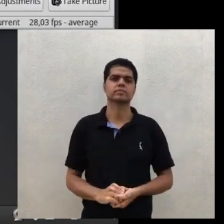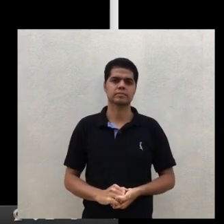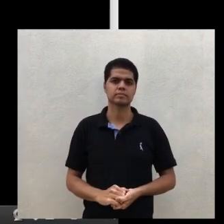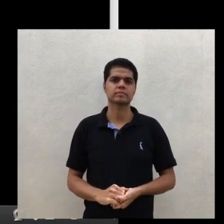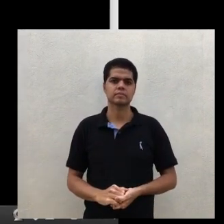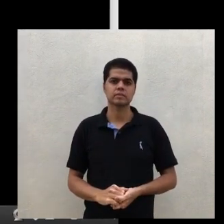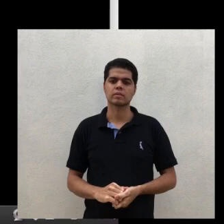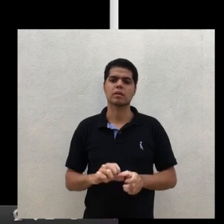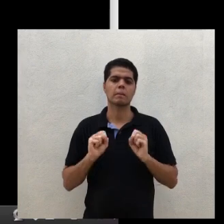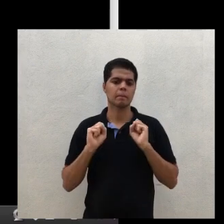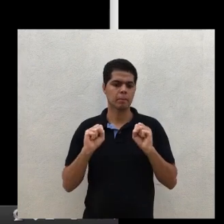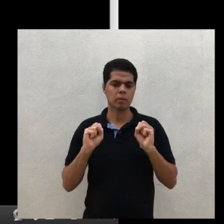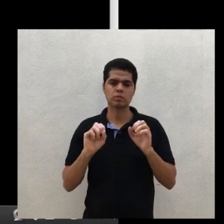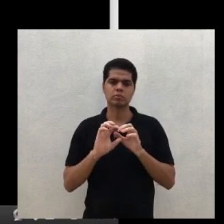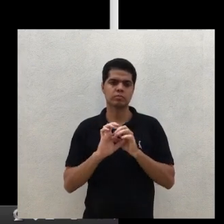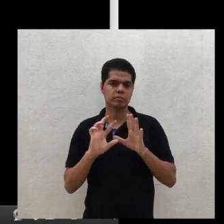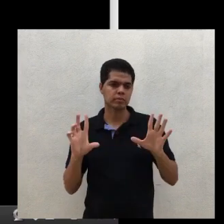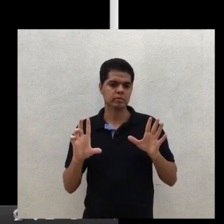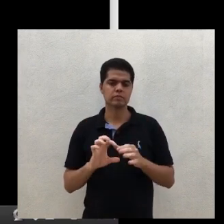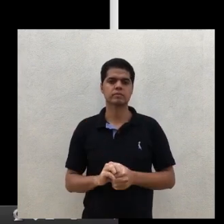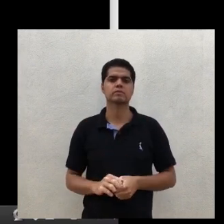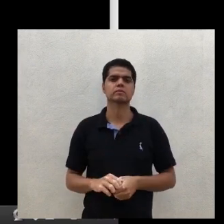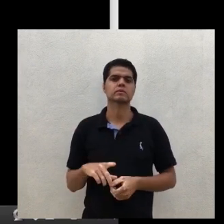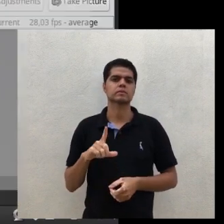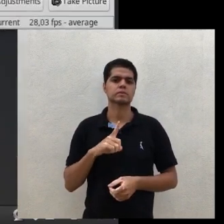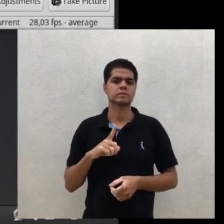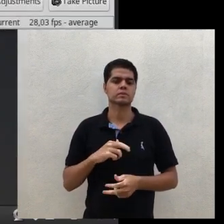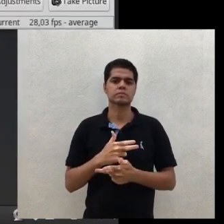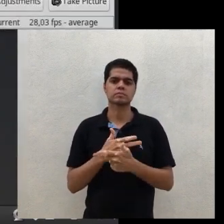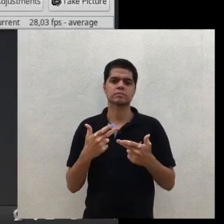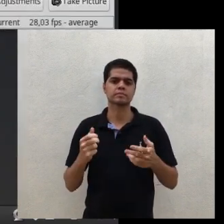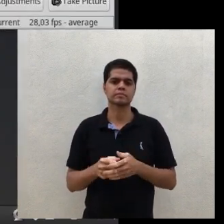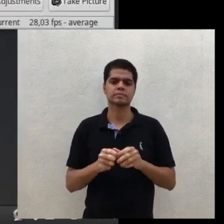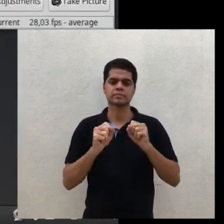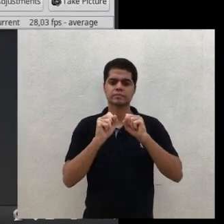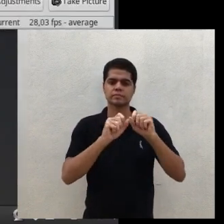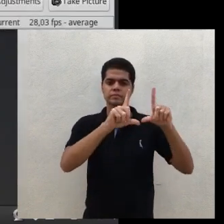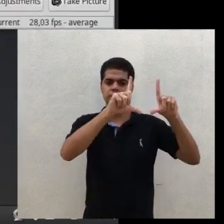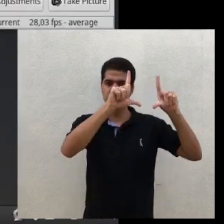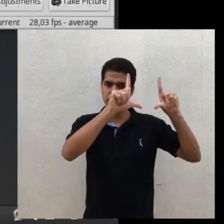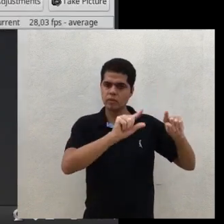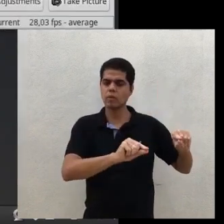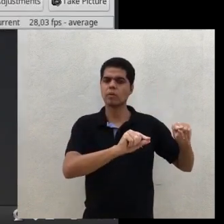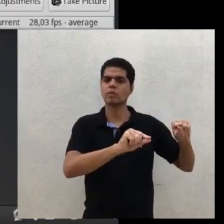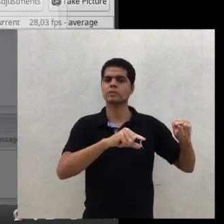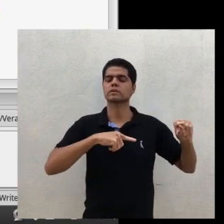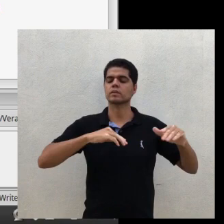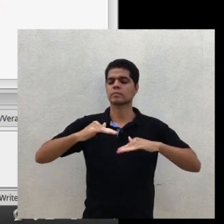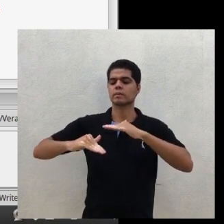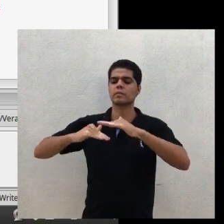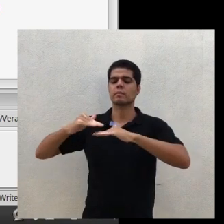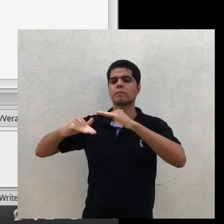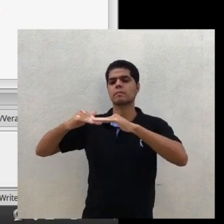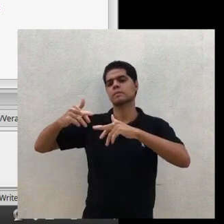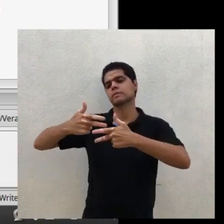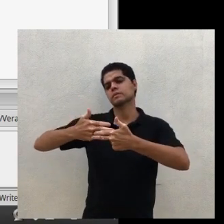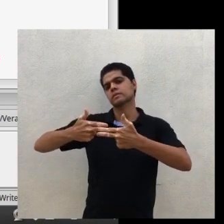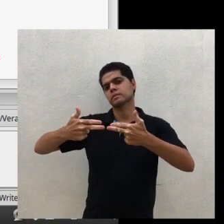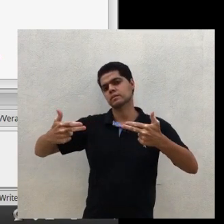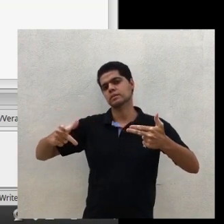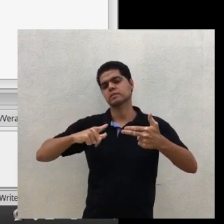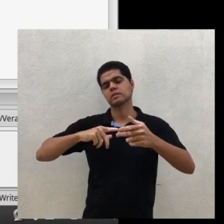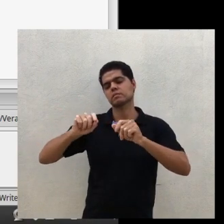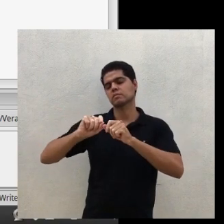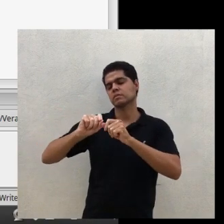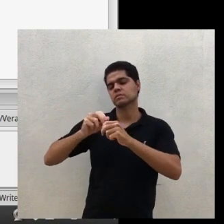tá? Eu posso sair aqui, ó, né, do terminal e construir o meu programa